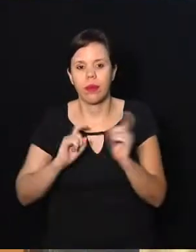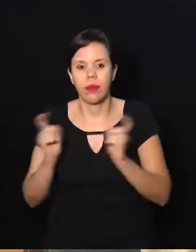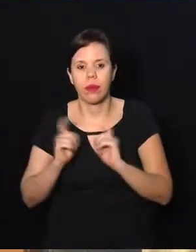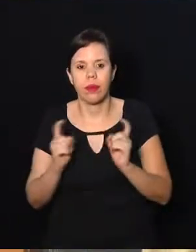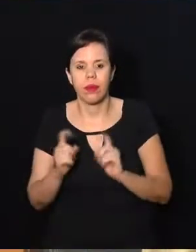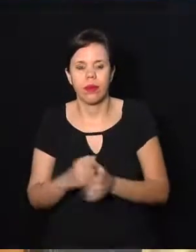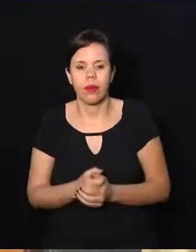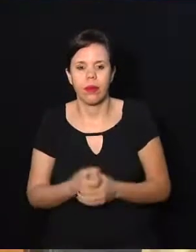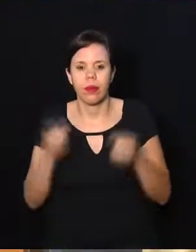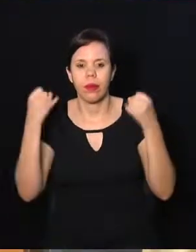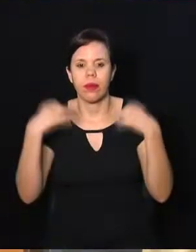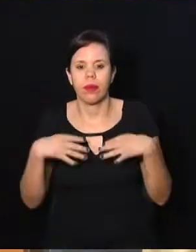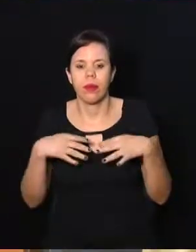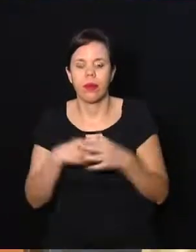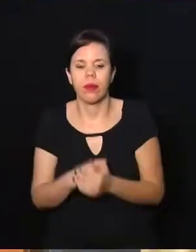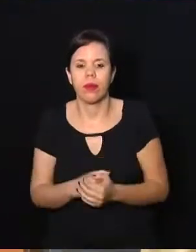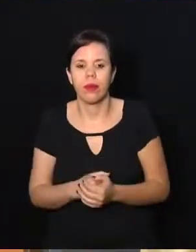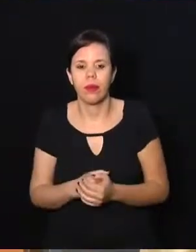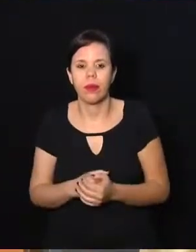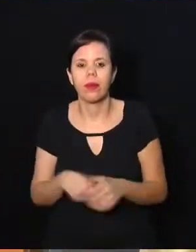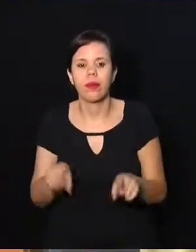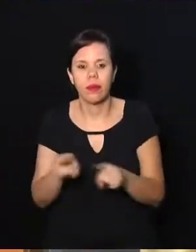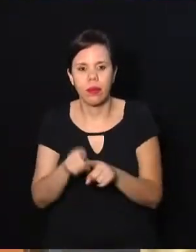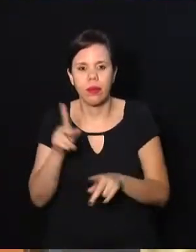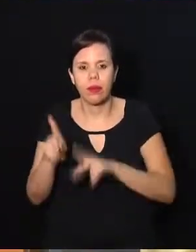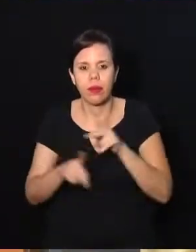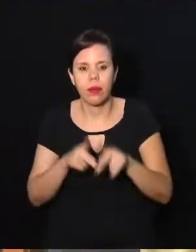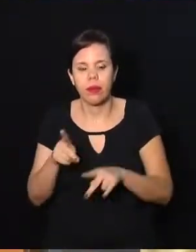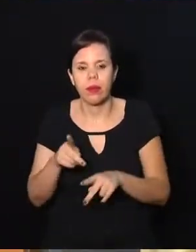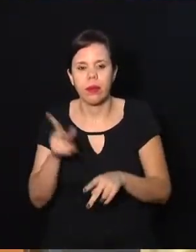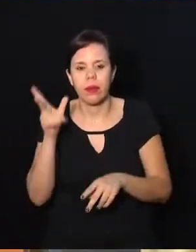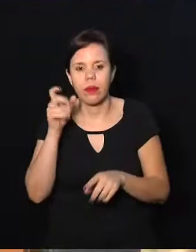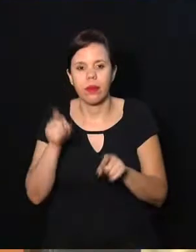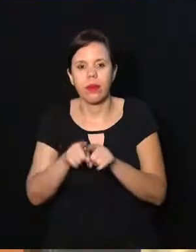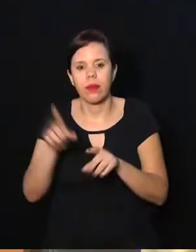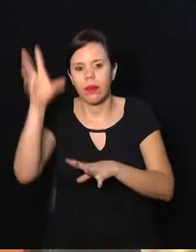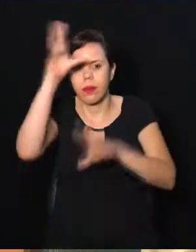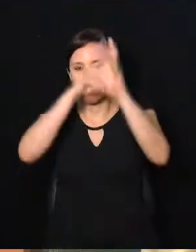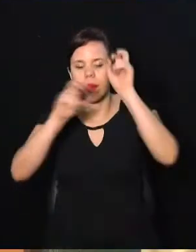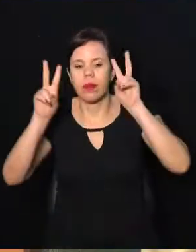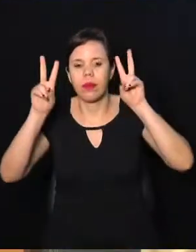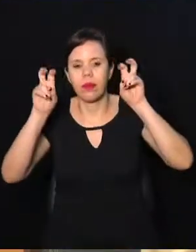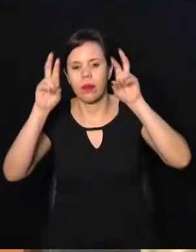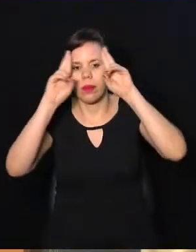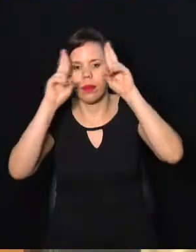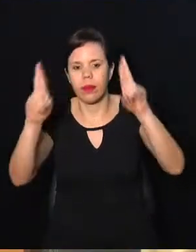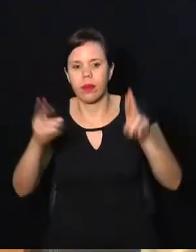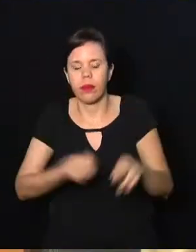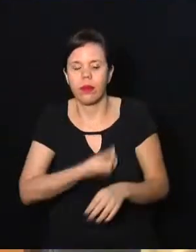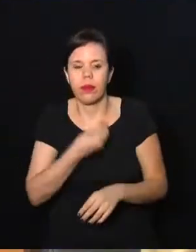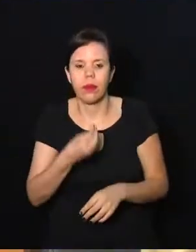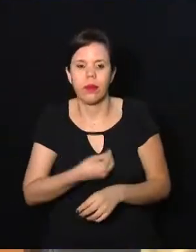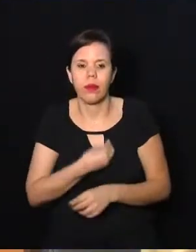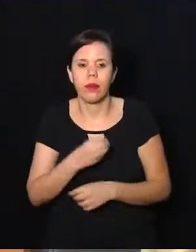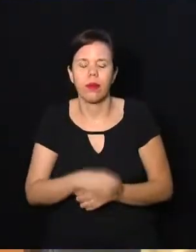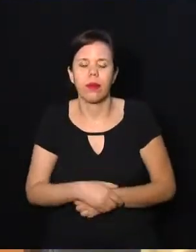nós falaremos e ouviremos também, aprenderemos um pouco o respeito à vida, o